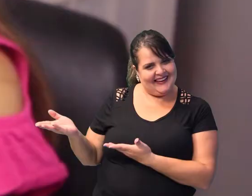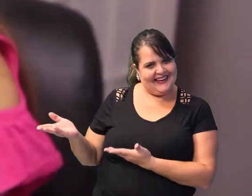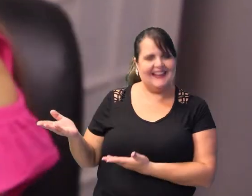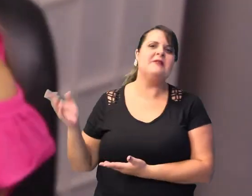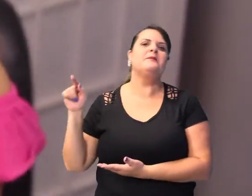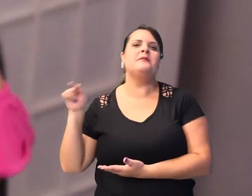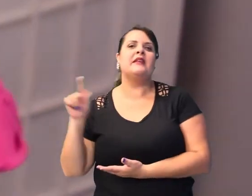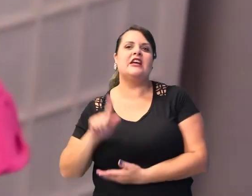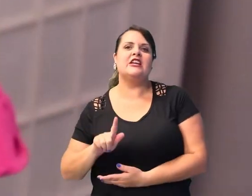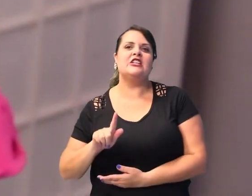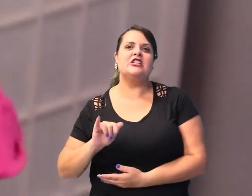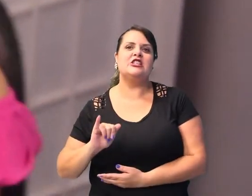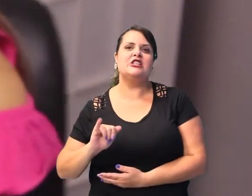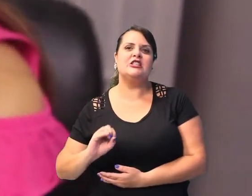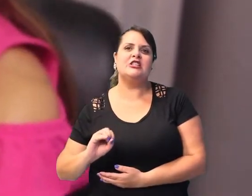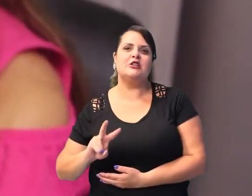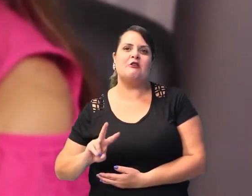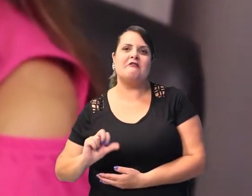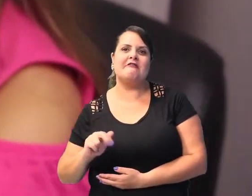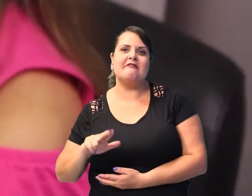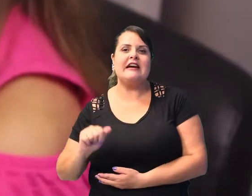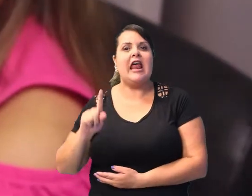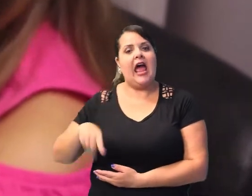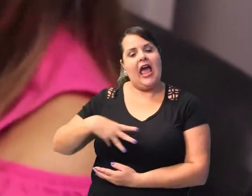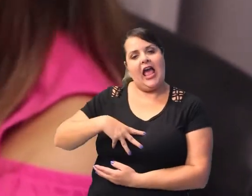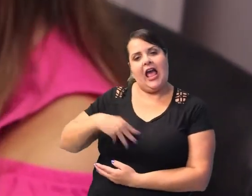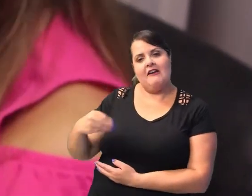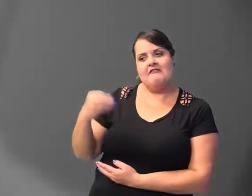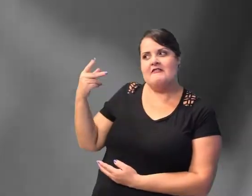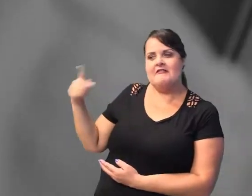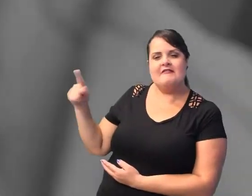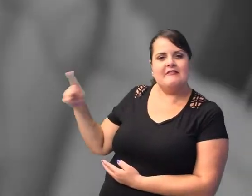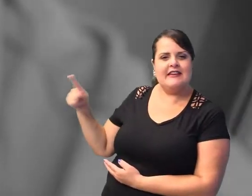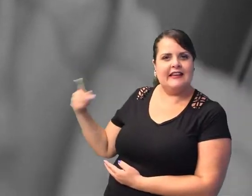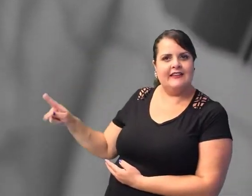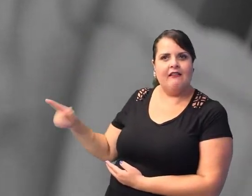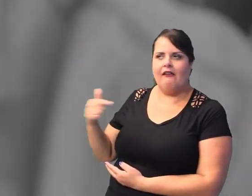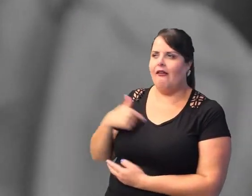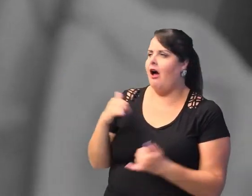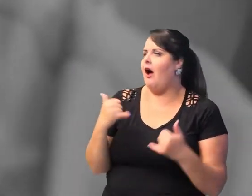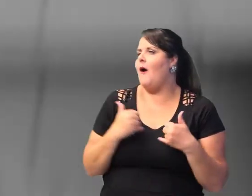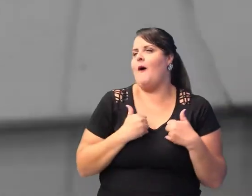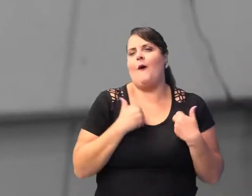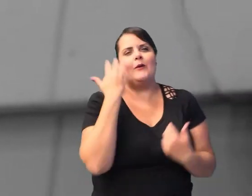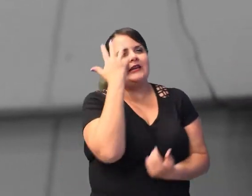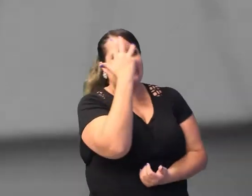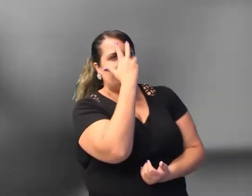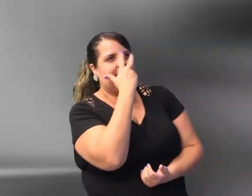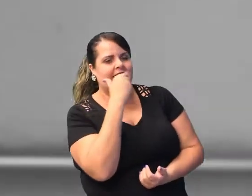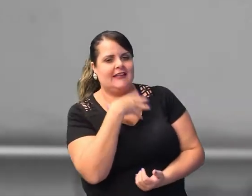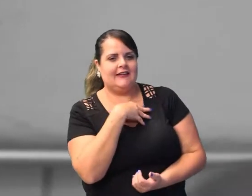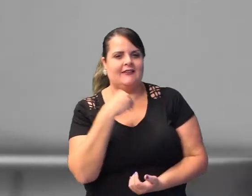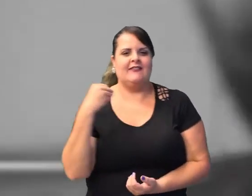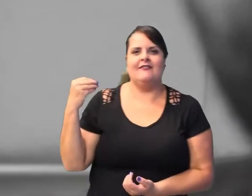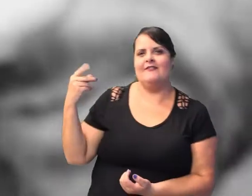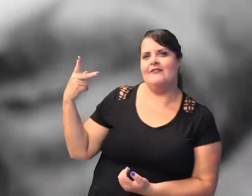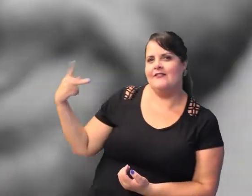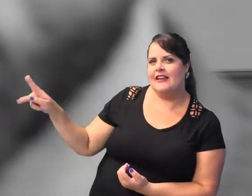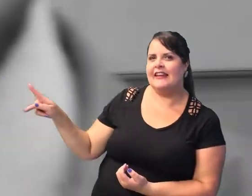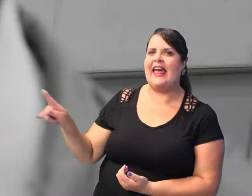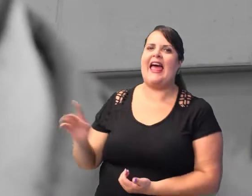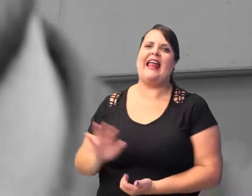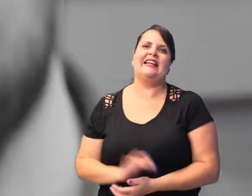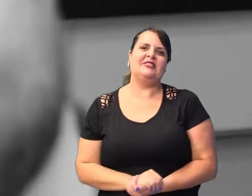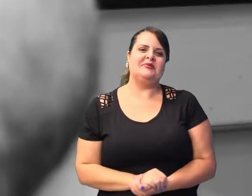só com vergonha e princesa que você nova conta pra gente bonita ai eu sou suspeita